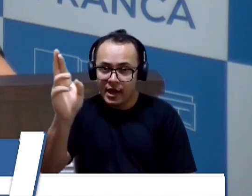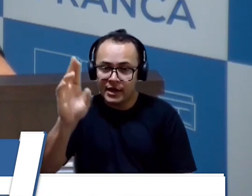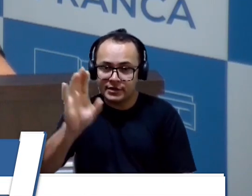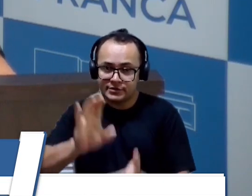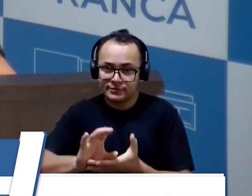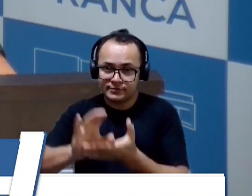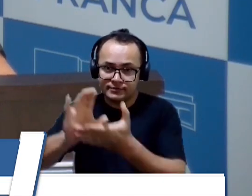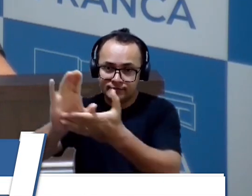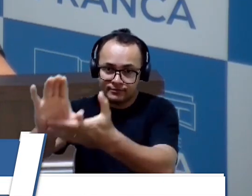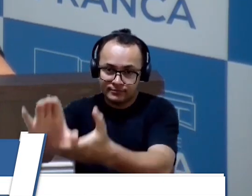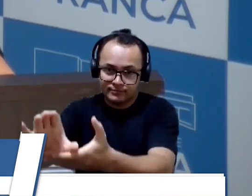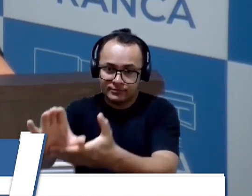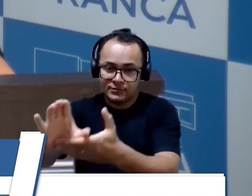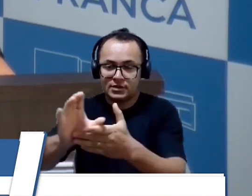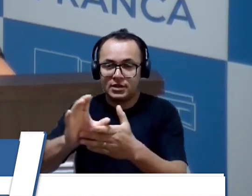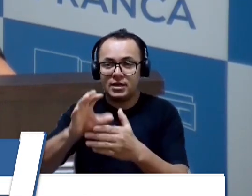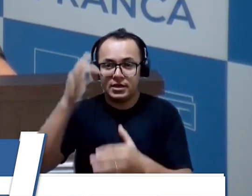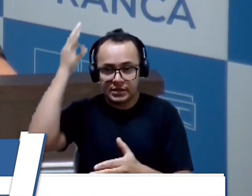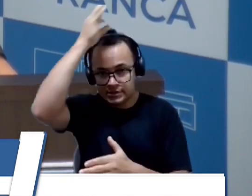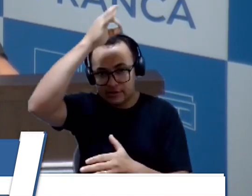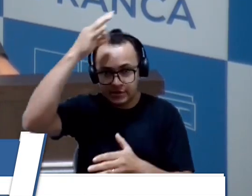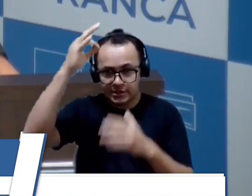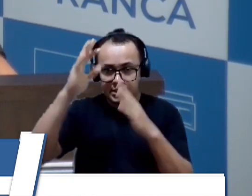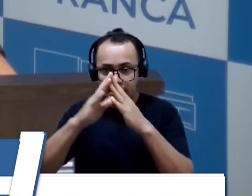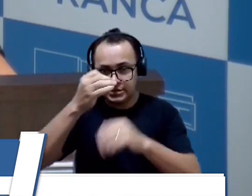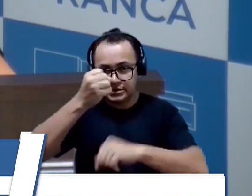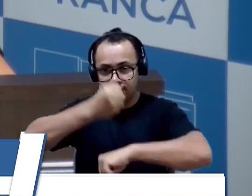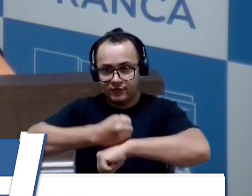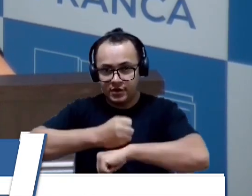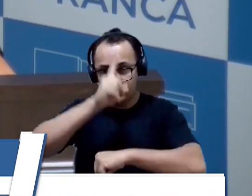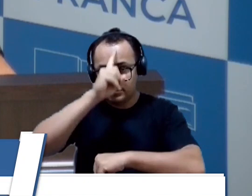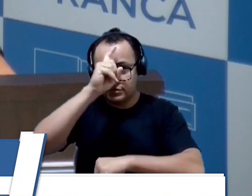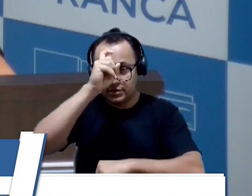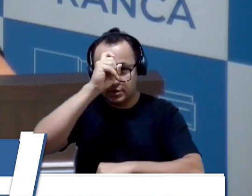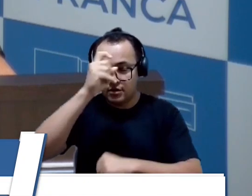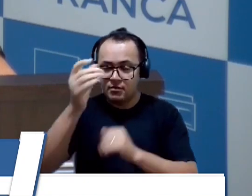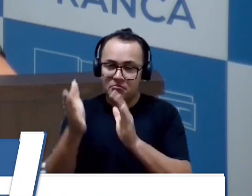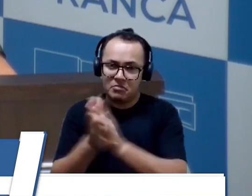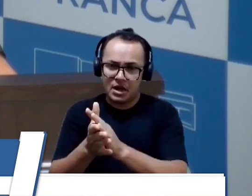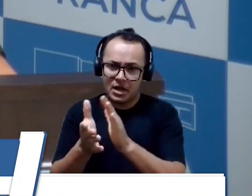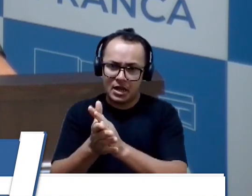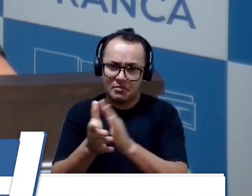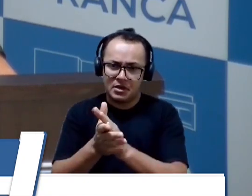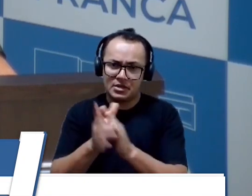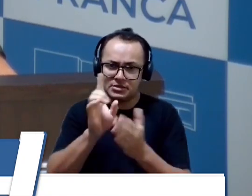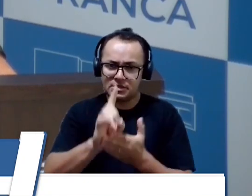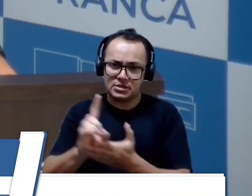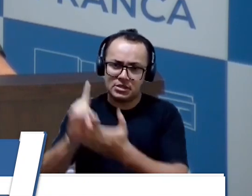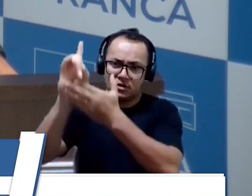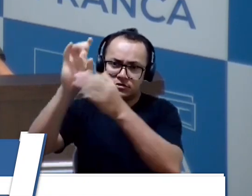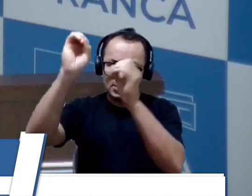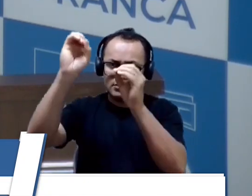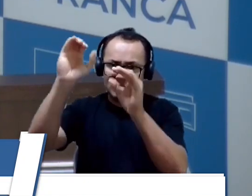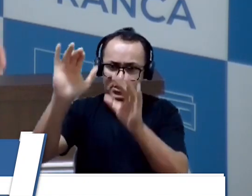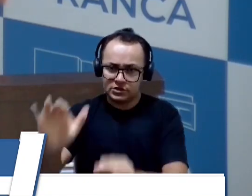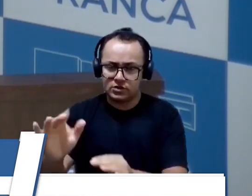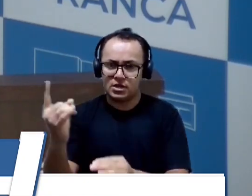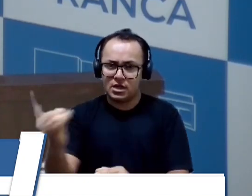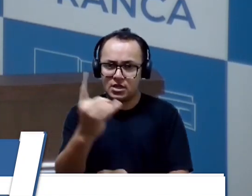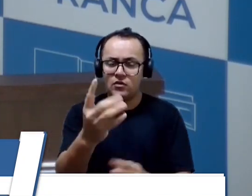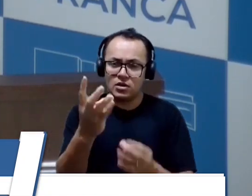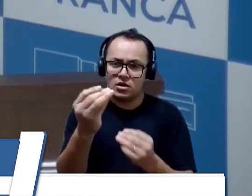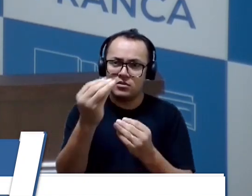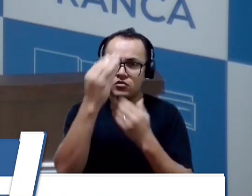Santa Casa de Franca. Tá bom? Parabéns, que Deus abençoe os senhores, e obrigado,